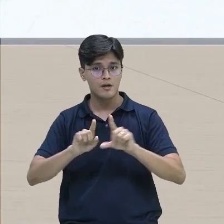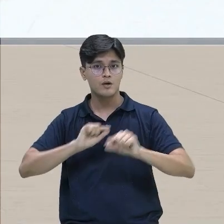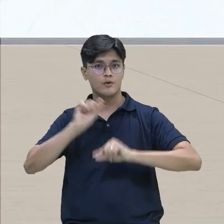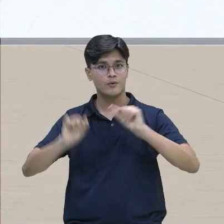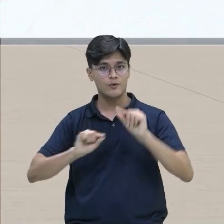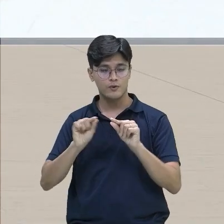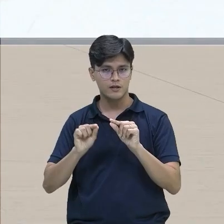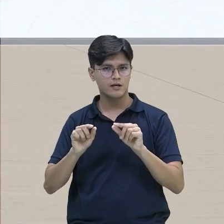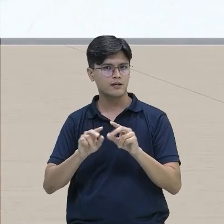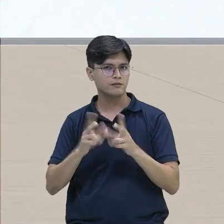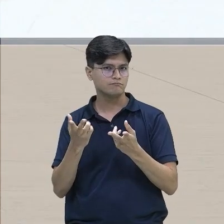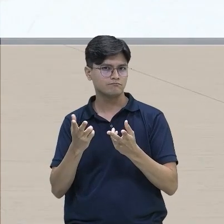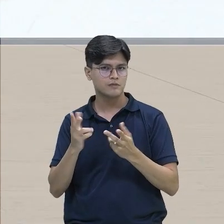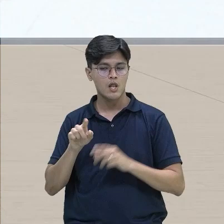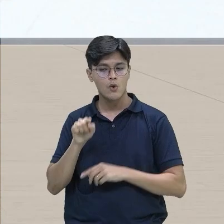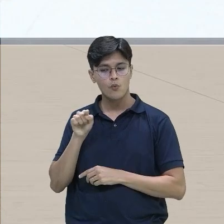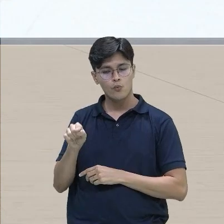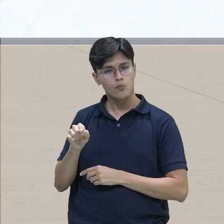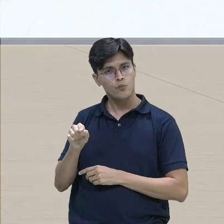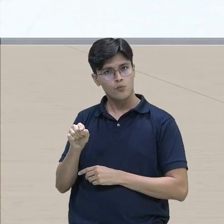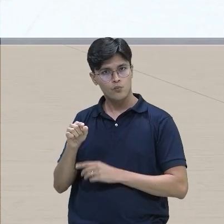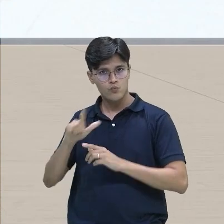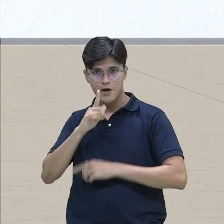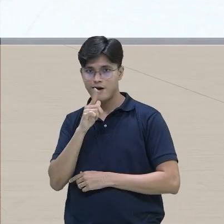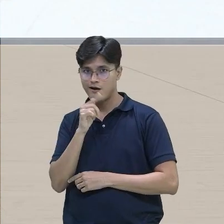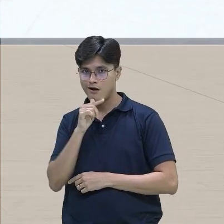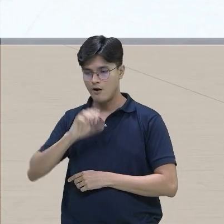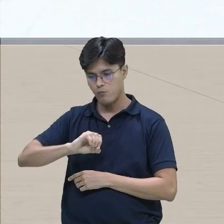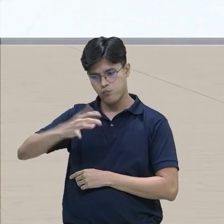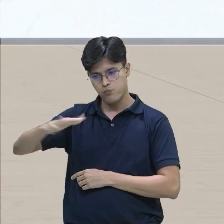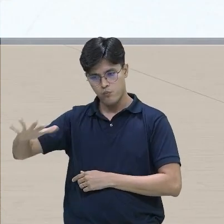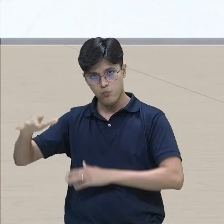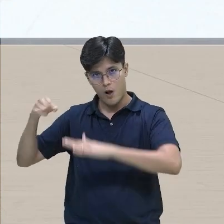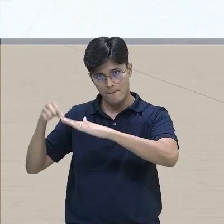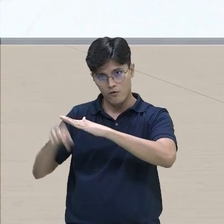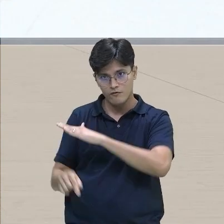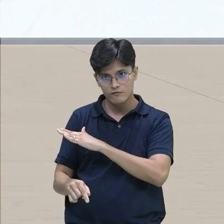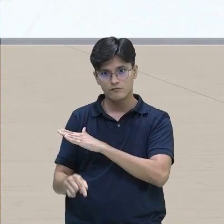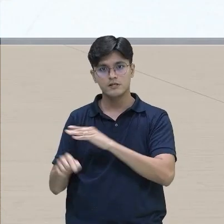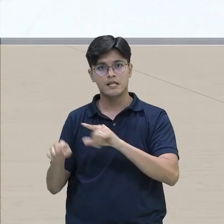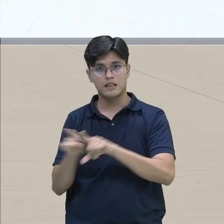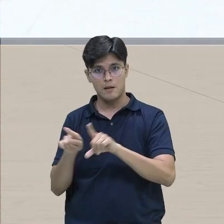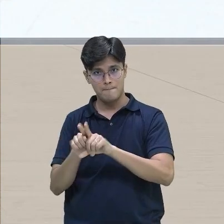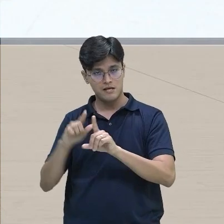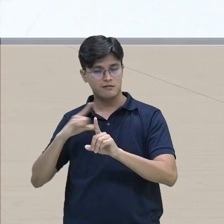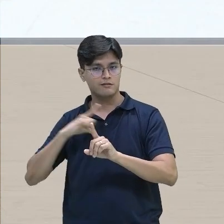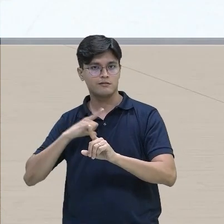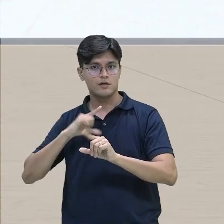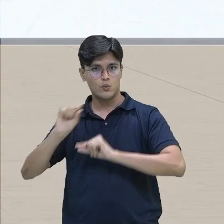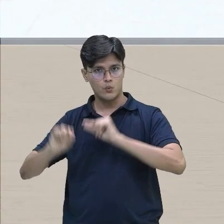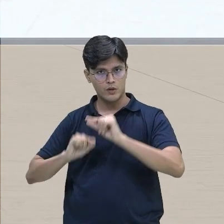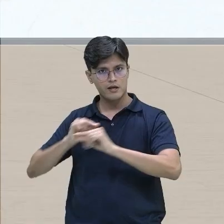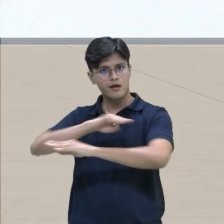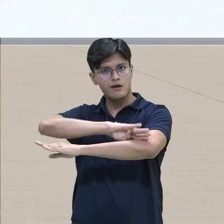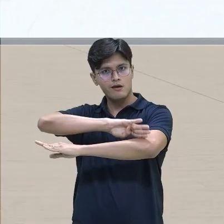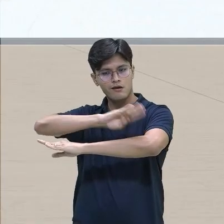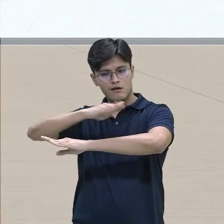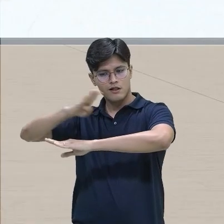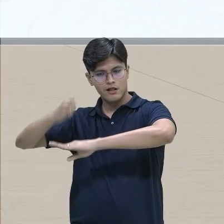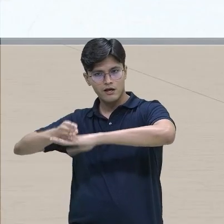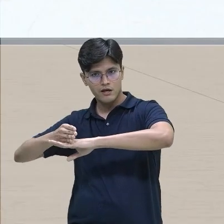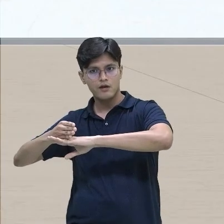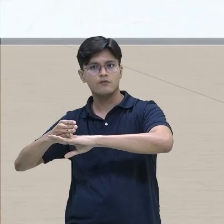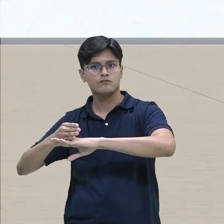fundo oceânico, nós também podemos observar a parte, né, do relevo continental, né?